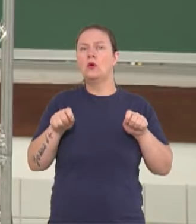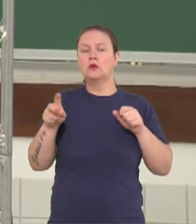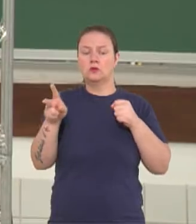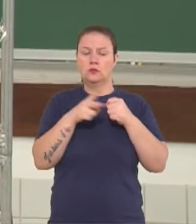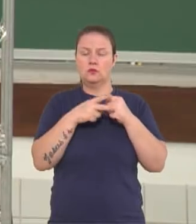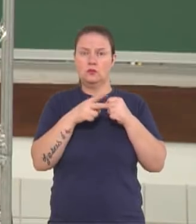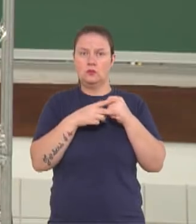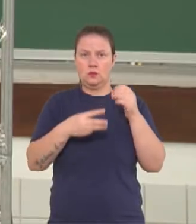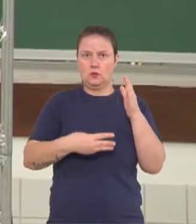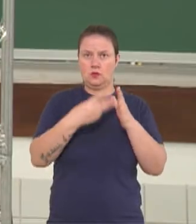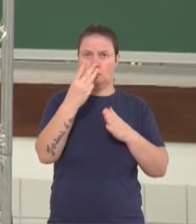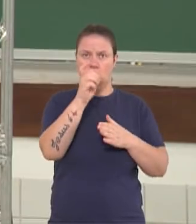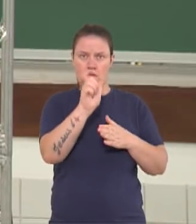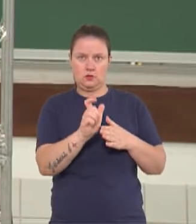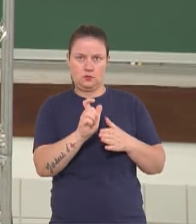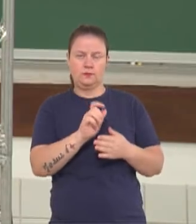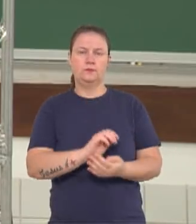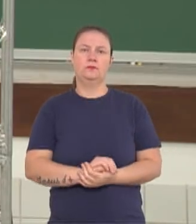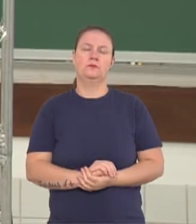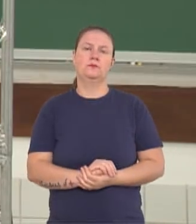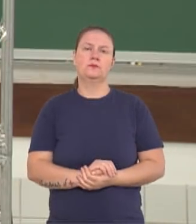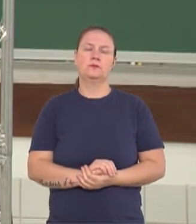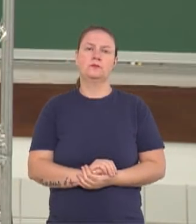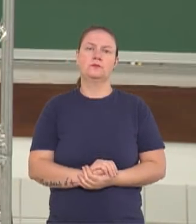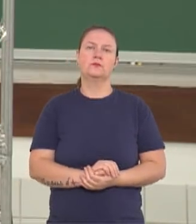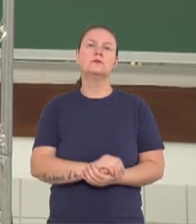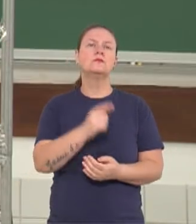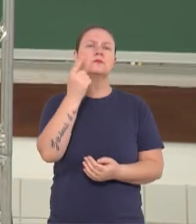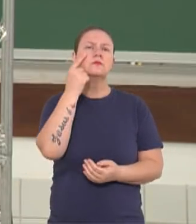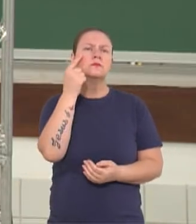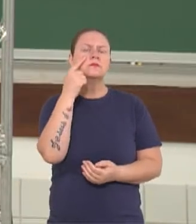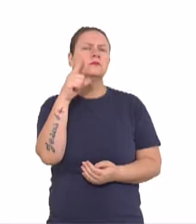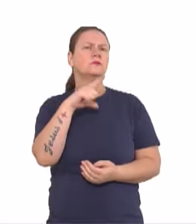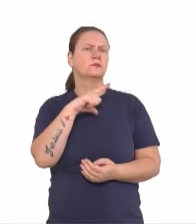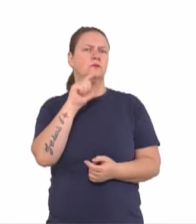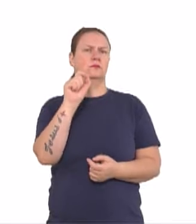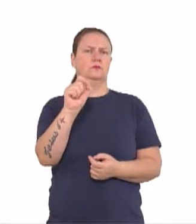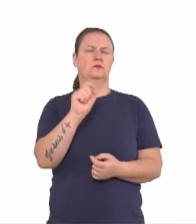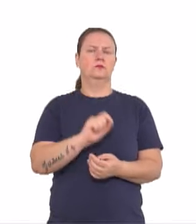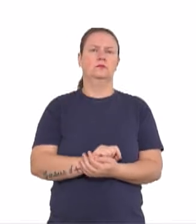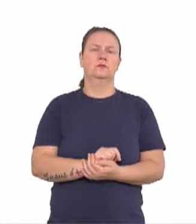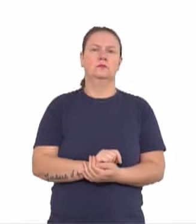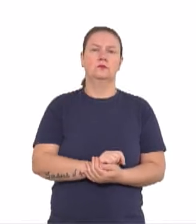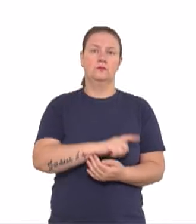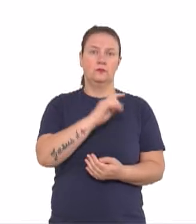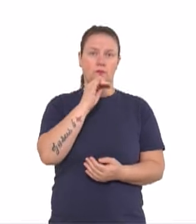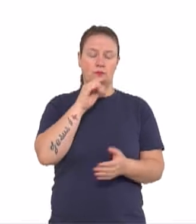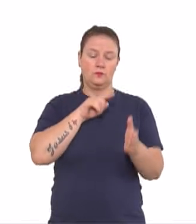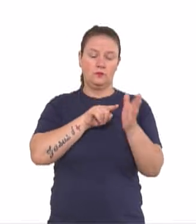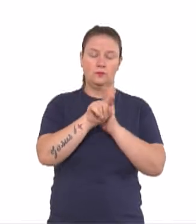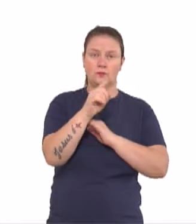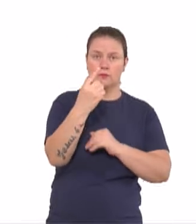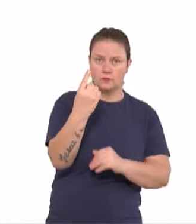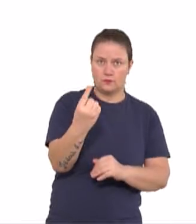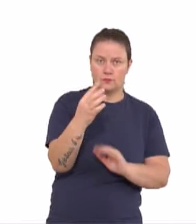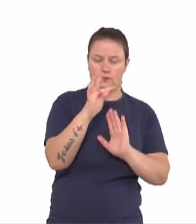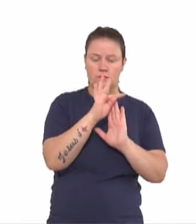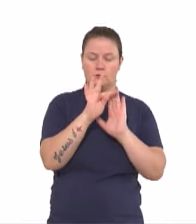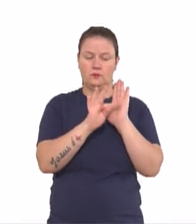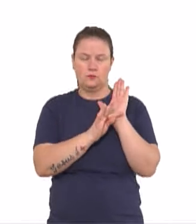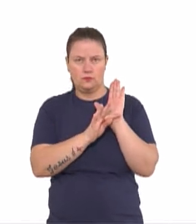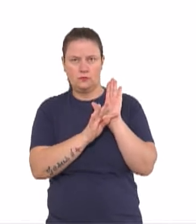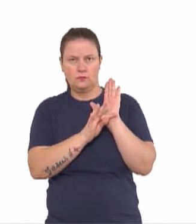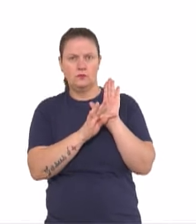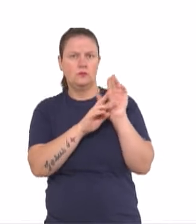terceira pessoa. Então, vamos ver lá. A gente tinha aqui, ó, por exemplo, a questão 1, a gente tinha o texto lá, daí